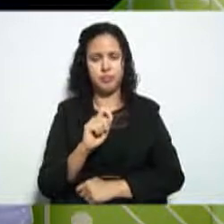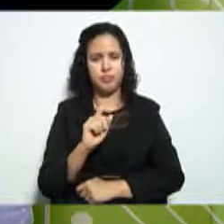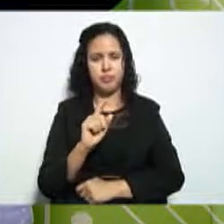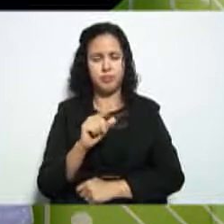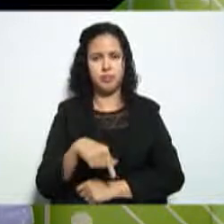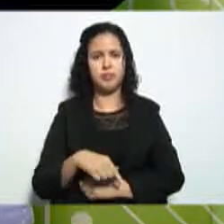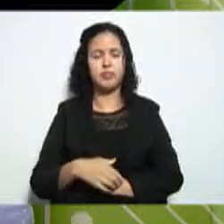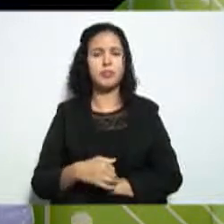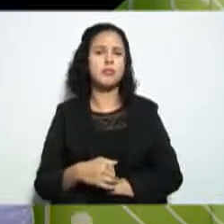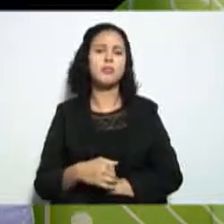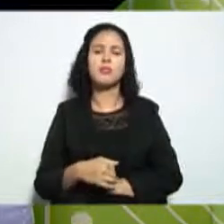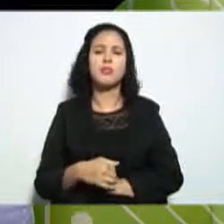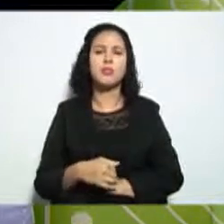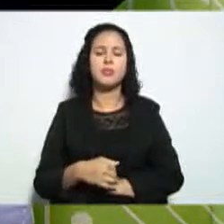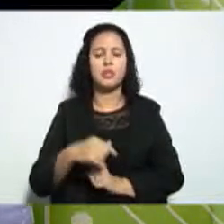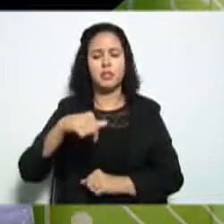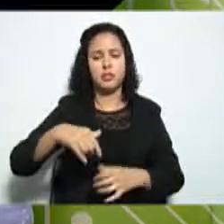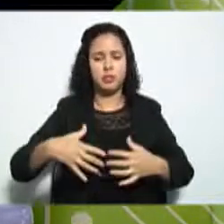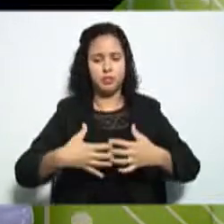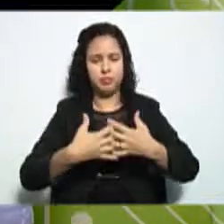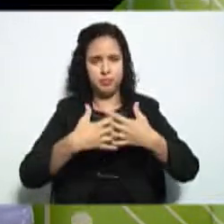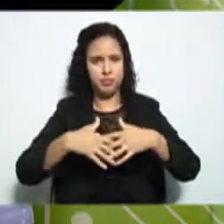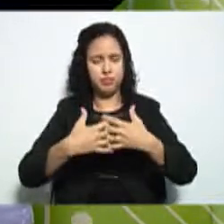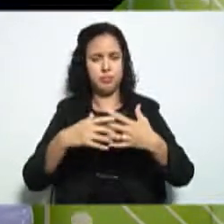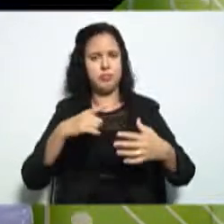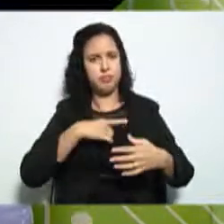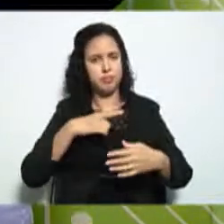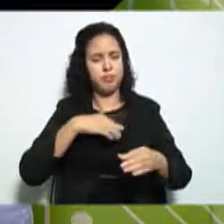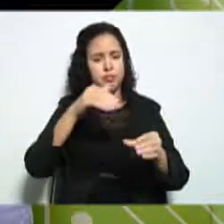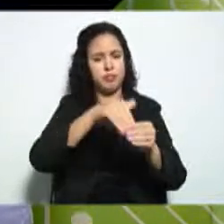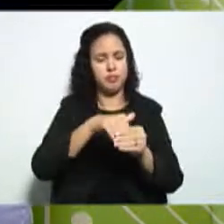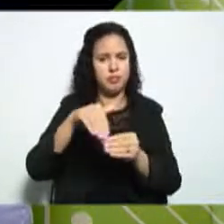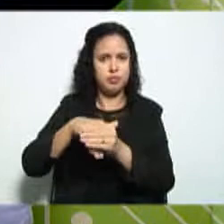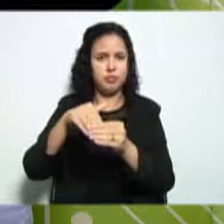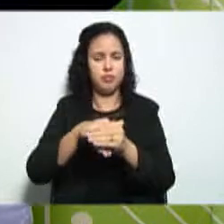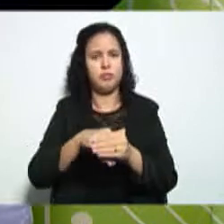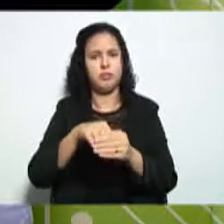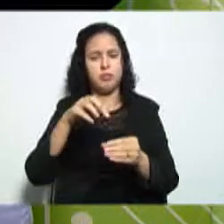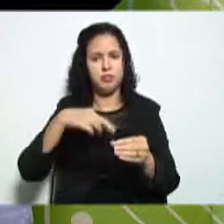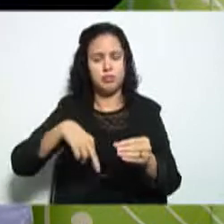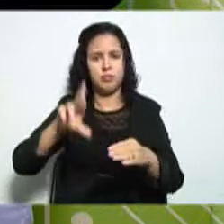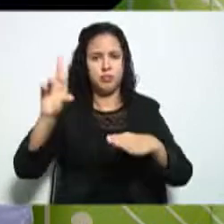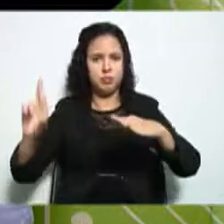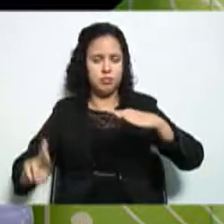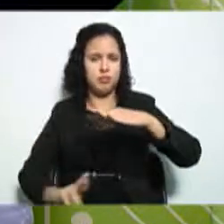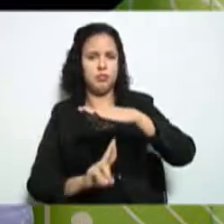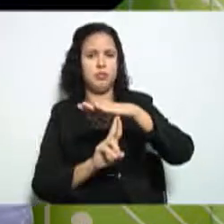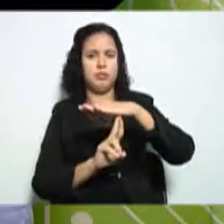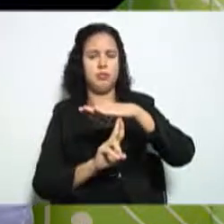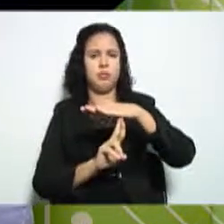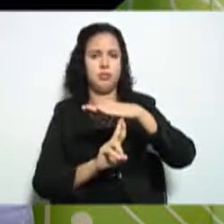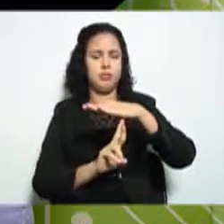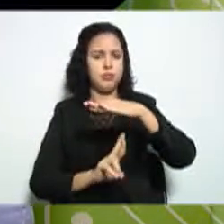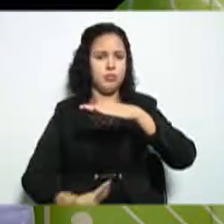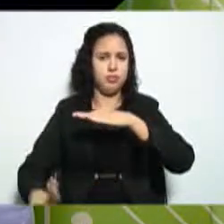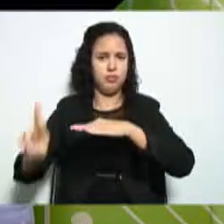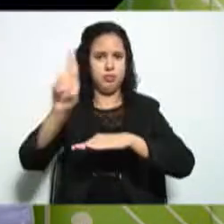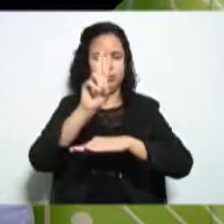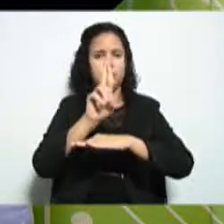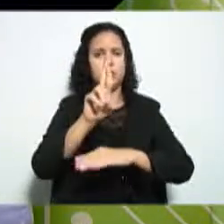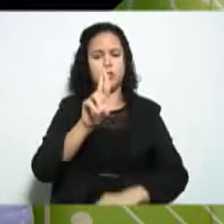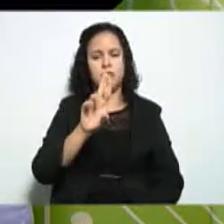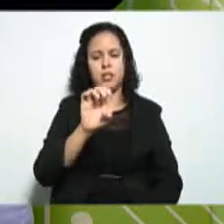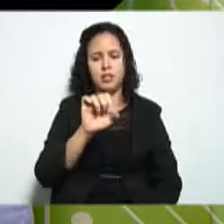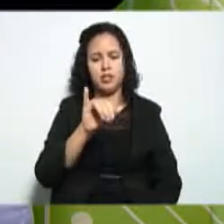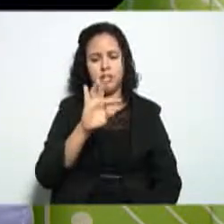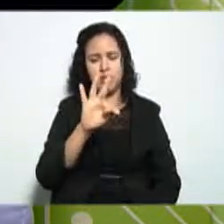campanha agora para eleições no IFRO. Então, nós teremos eleições para reitor, que é o cargo de gestão máxima do IFRO,